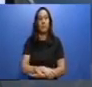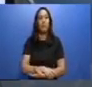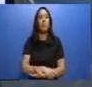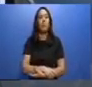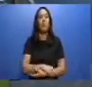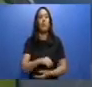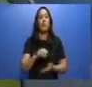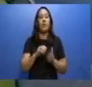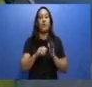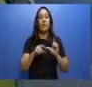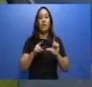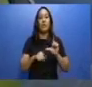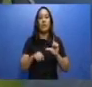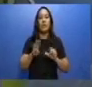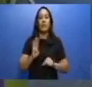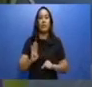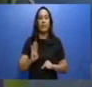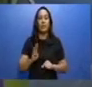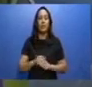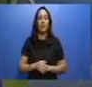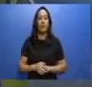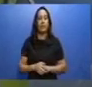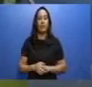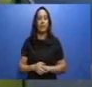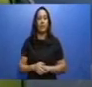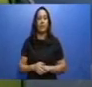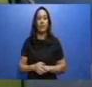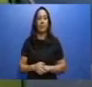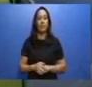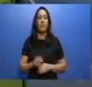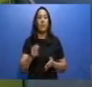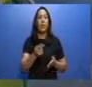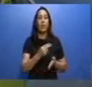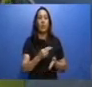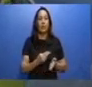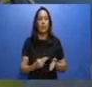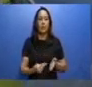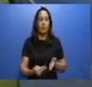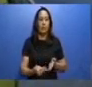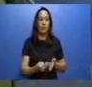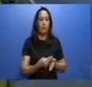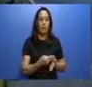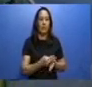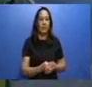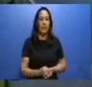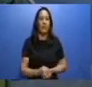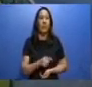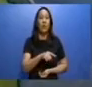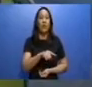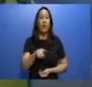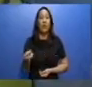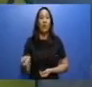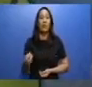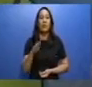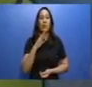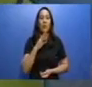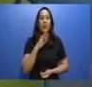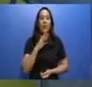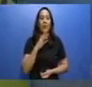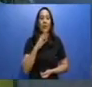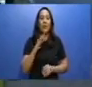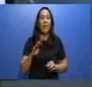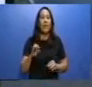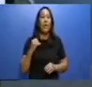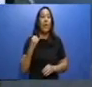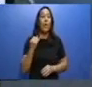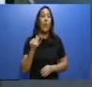formas geométricas planas, agora são as retinhas que ele foi construindo com as pastilhas que você